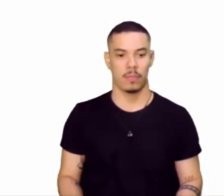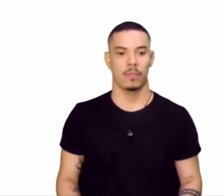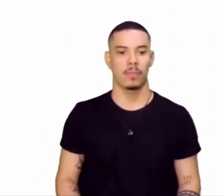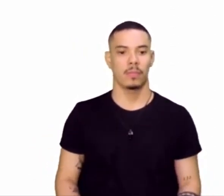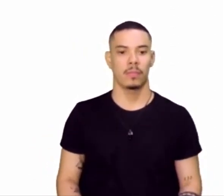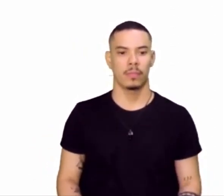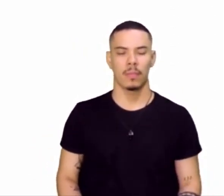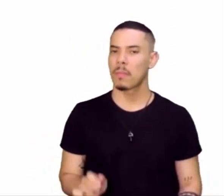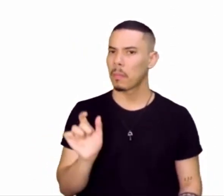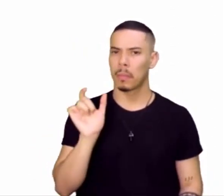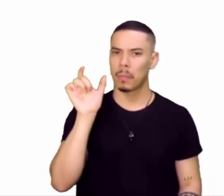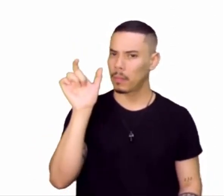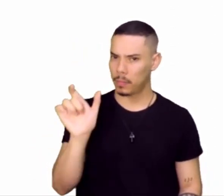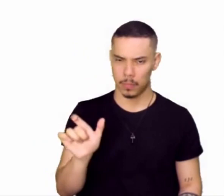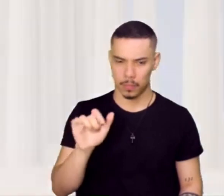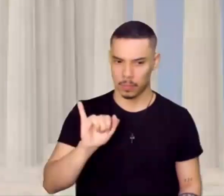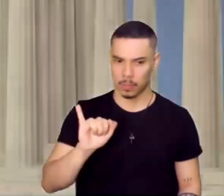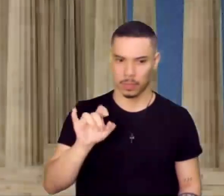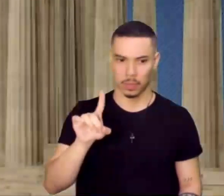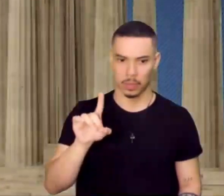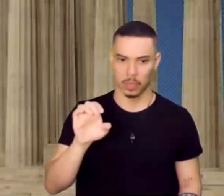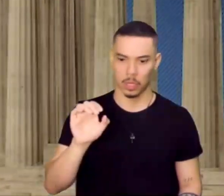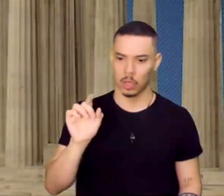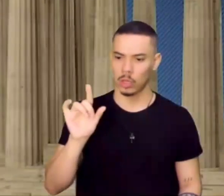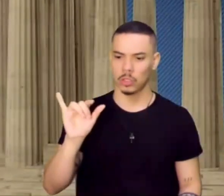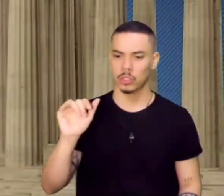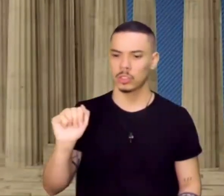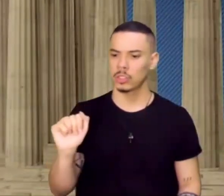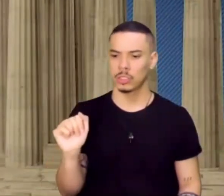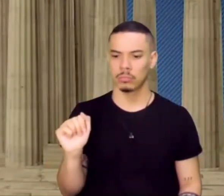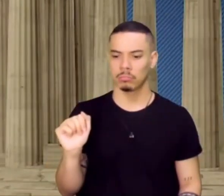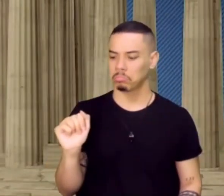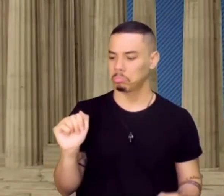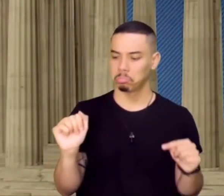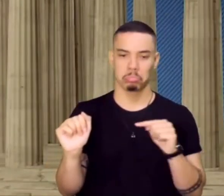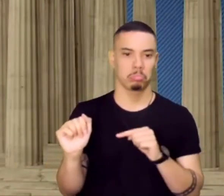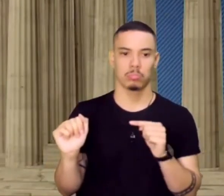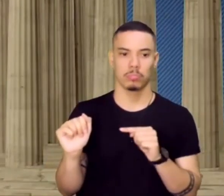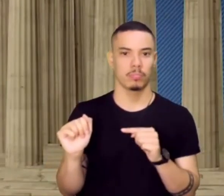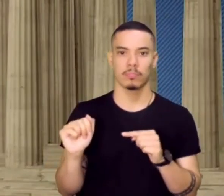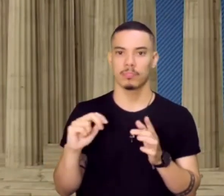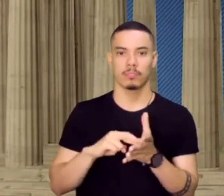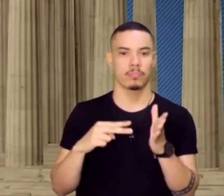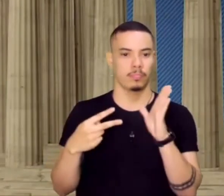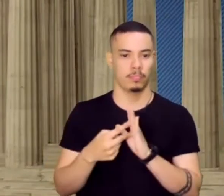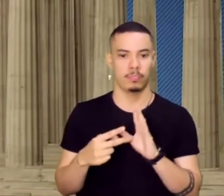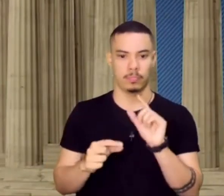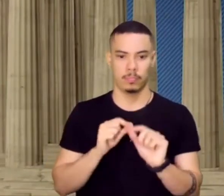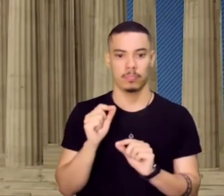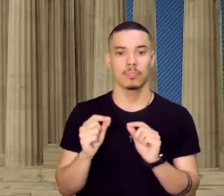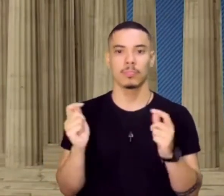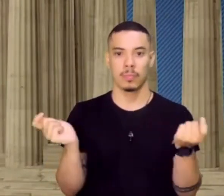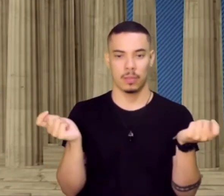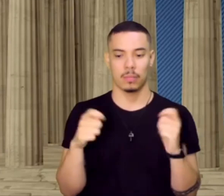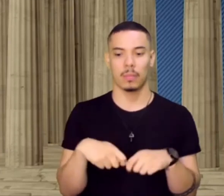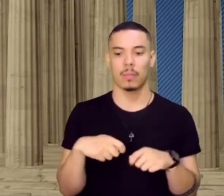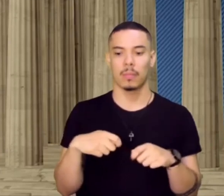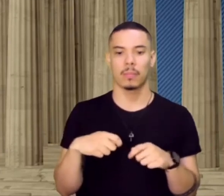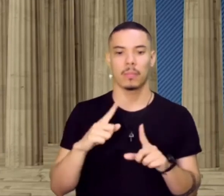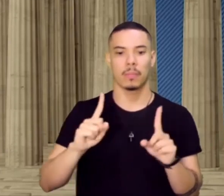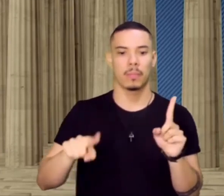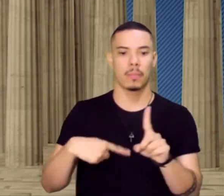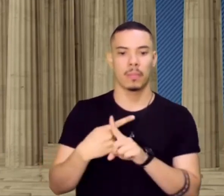Essa palavra, veja bem, essa palavra ela cabe muito mais para o